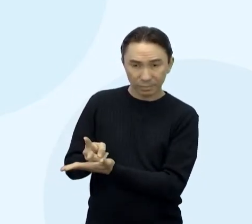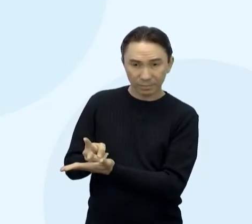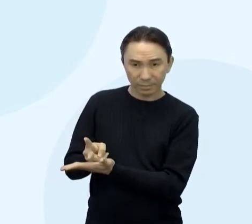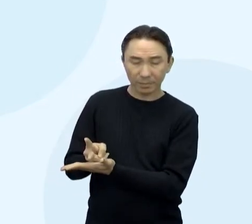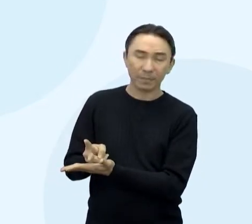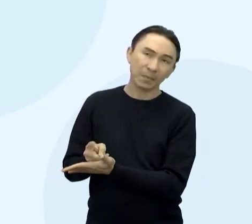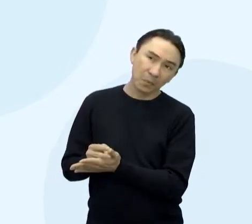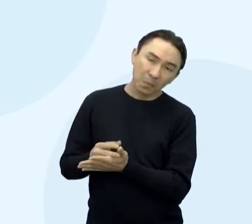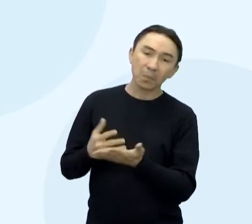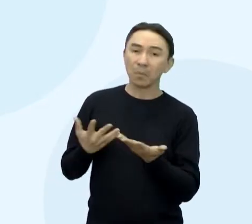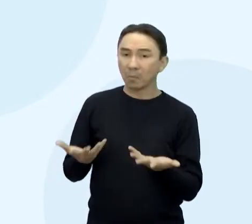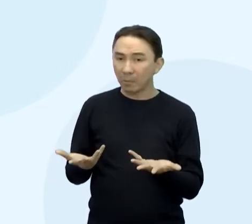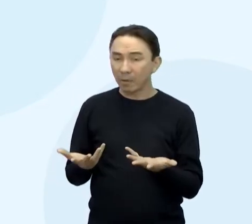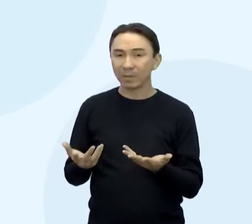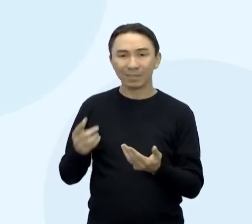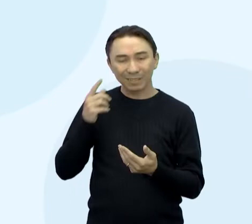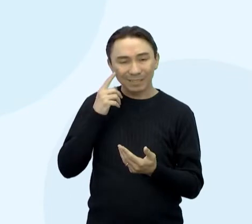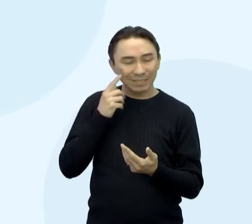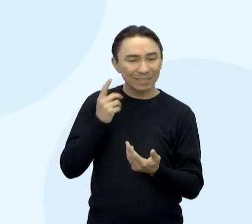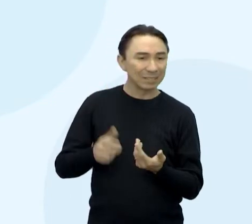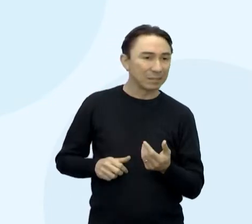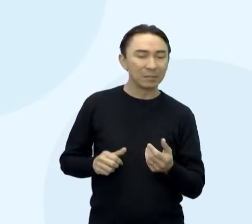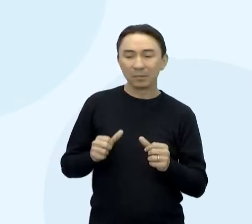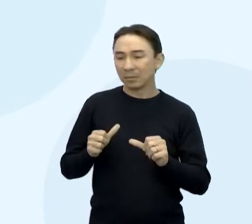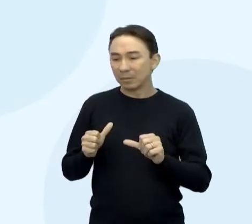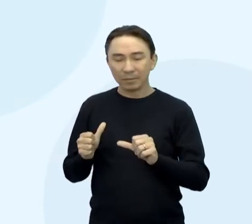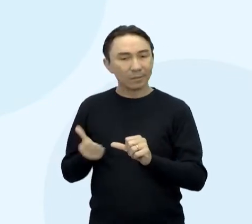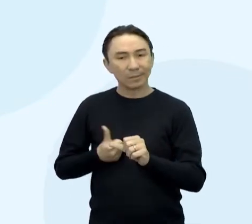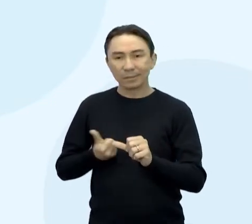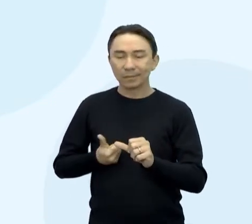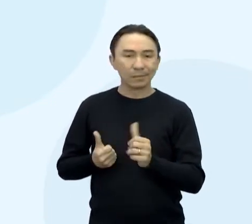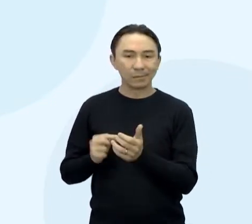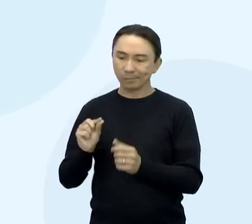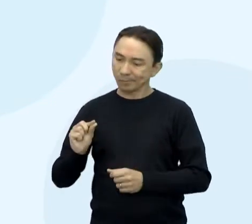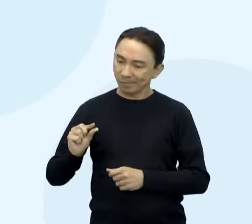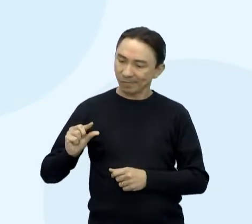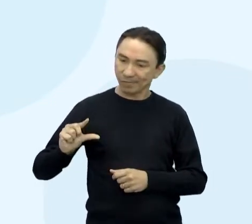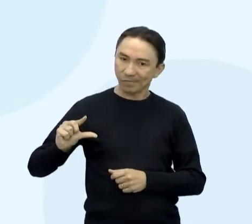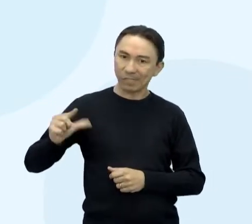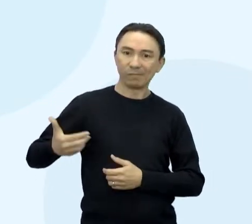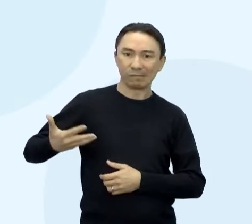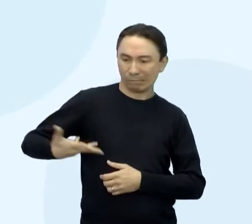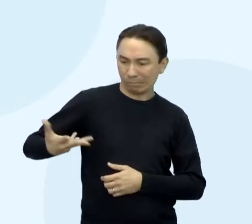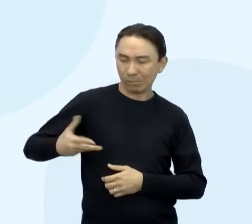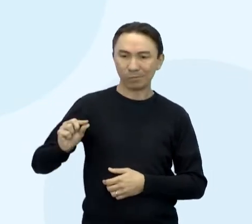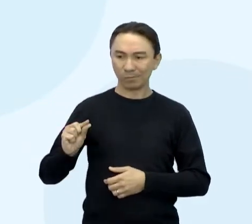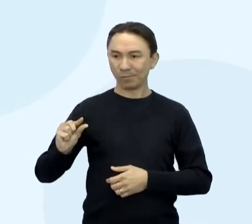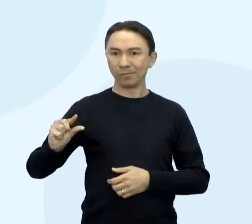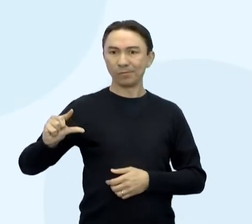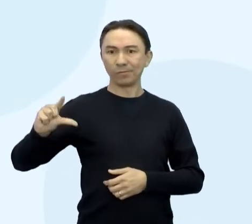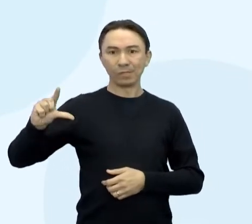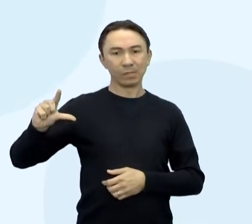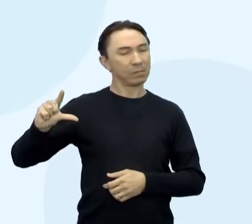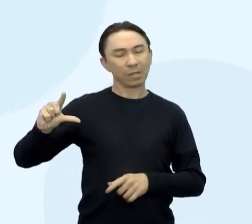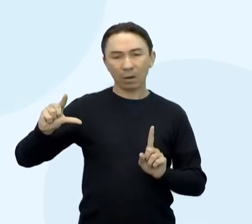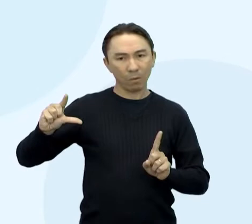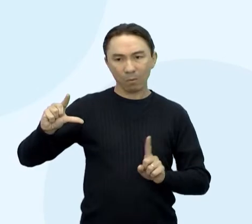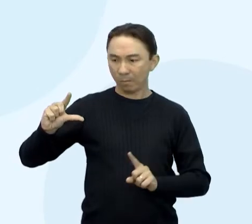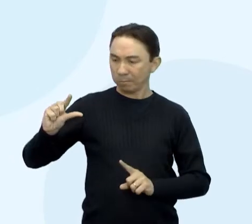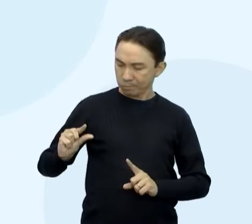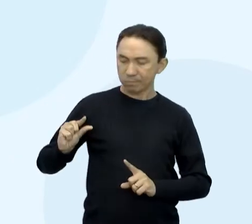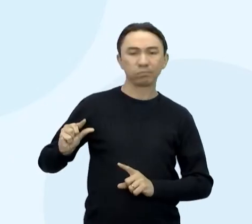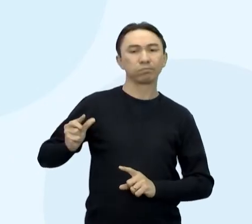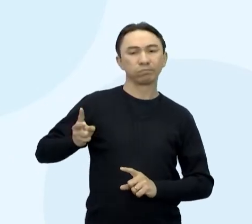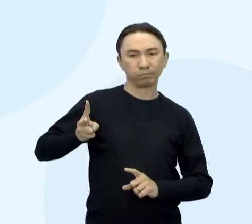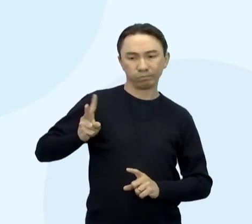ou seja, não tem nenhuma aceleração, ou seja, se o corpo está descrevendo um